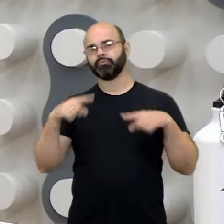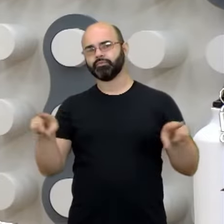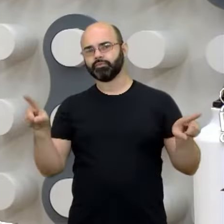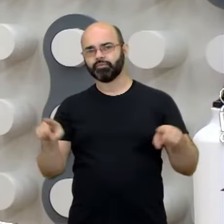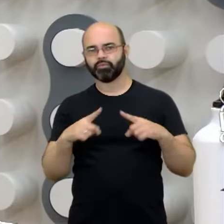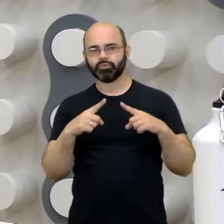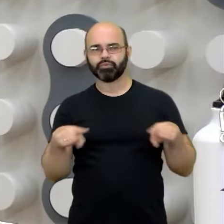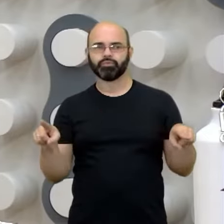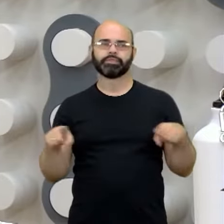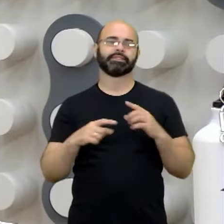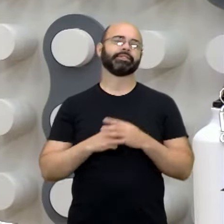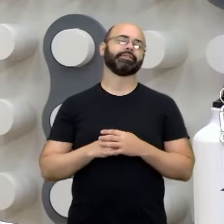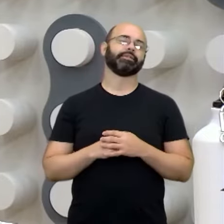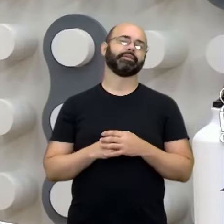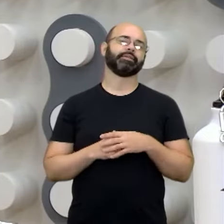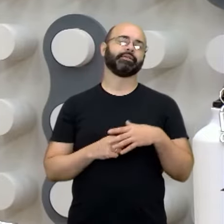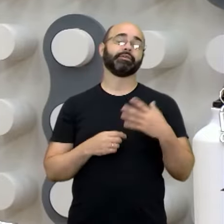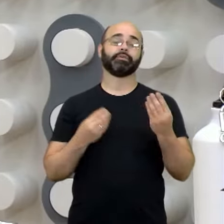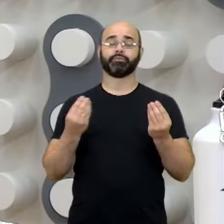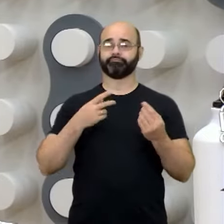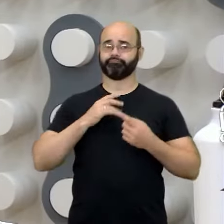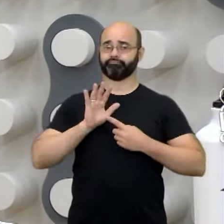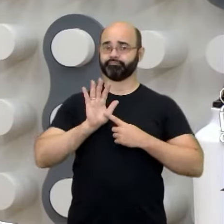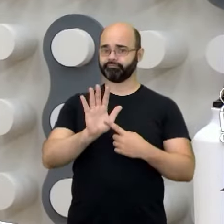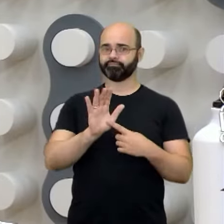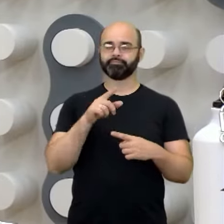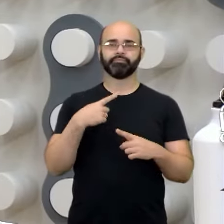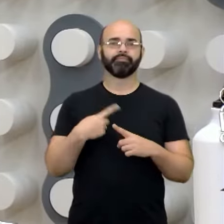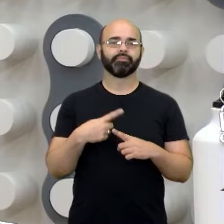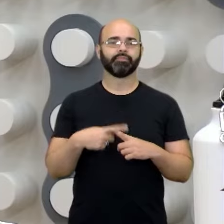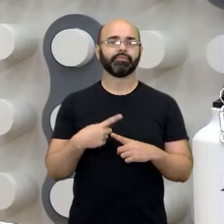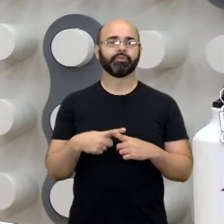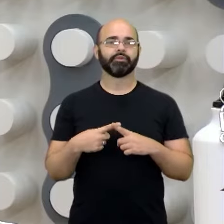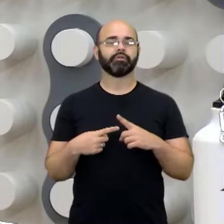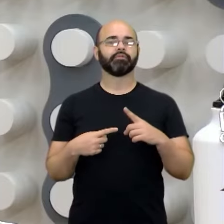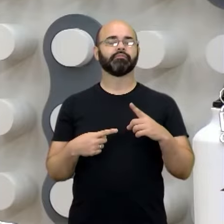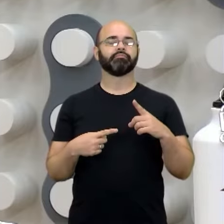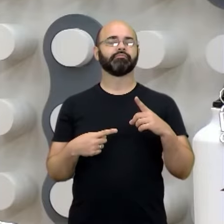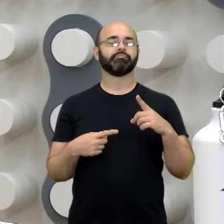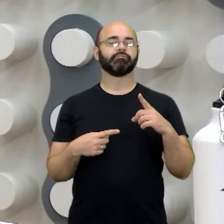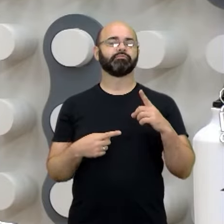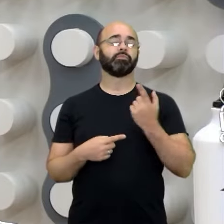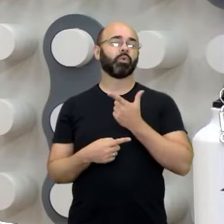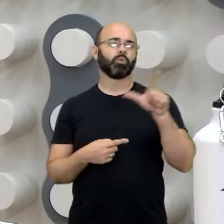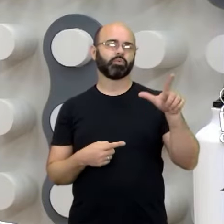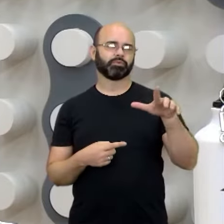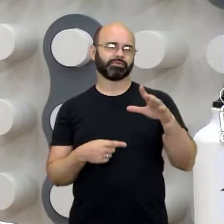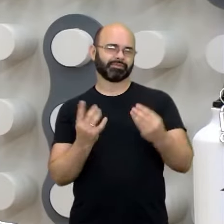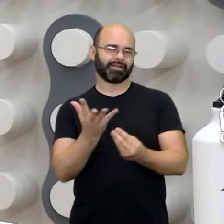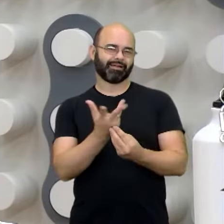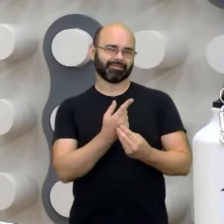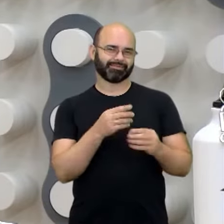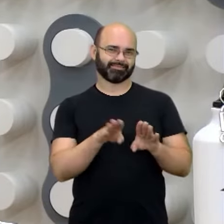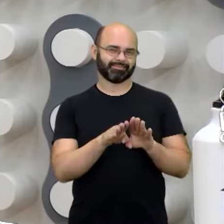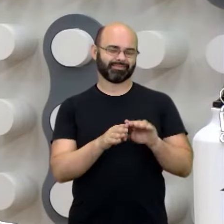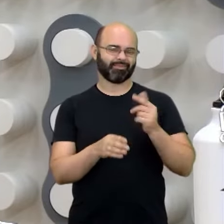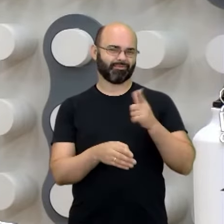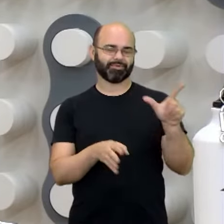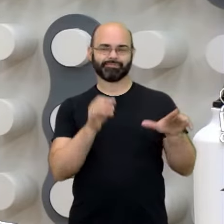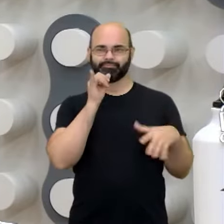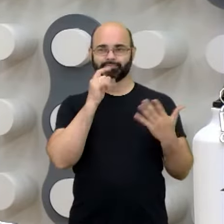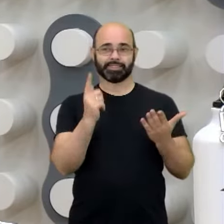música, na parte, vamos dizer assim, das manifestações, porque também nós temos outras, né, outras artes, como